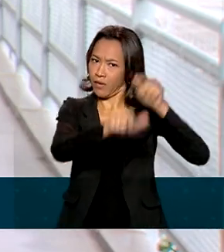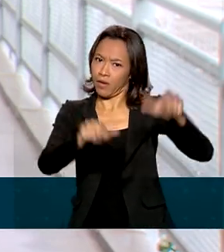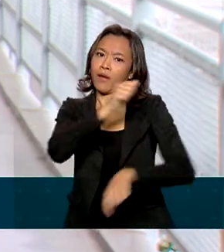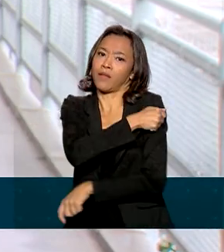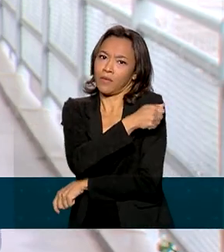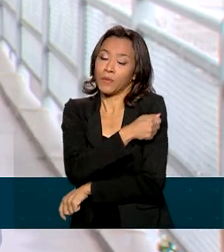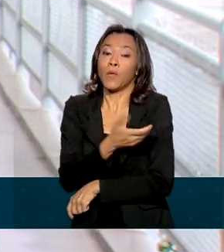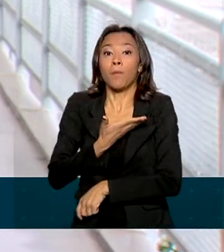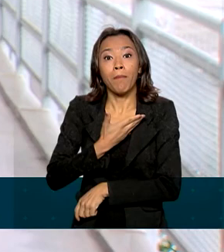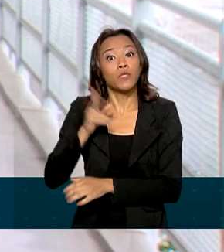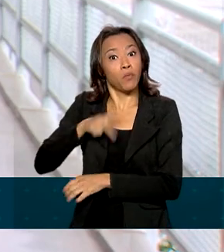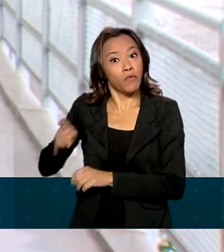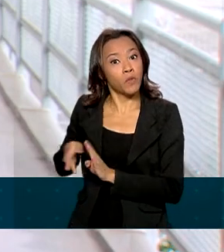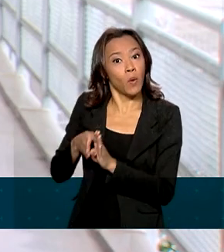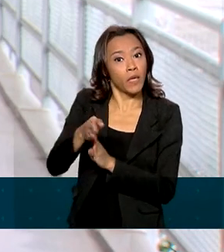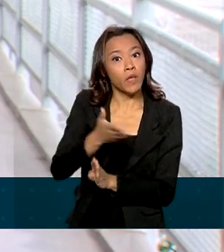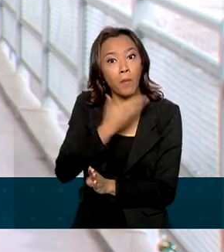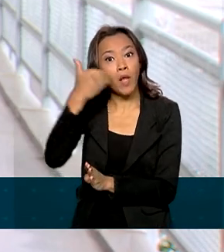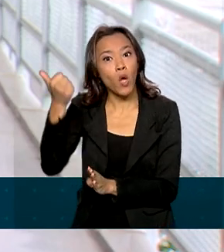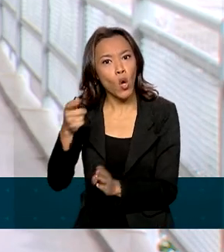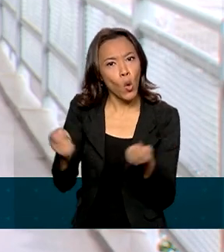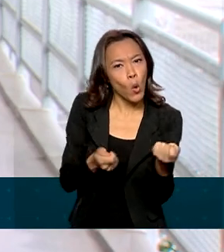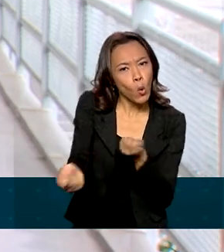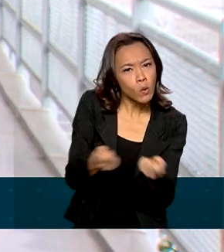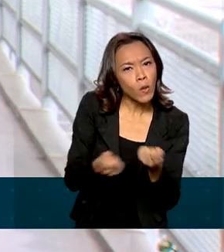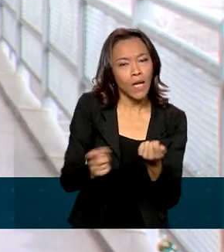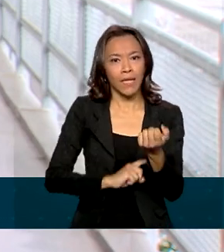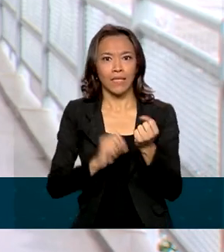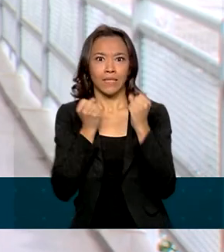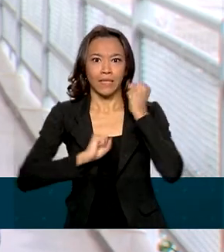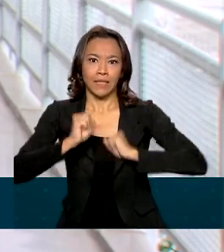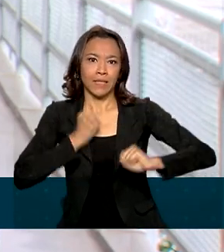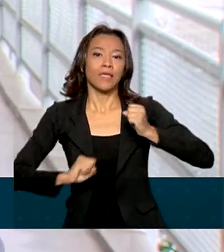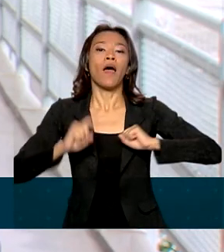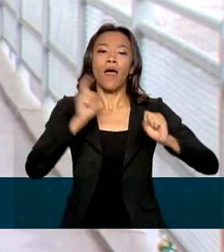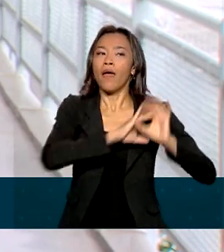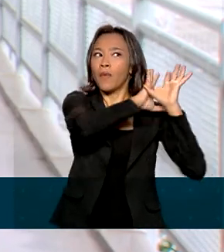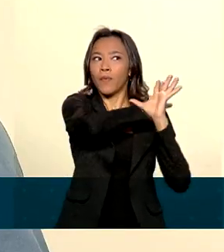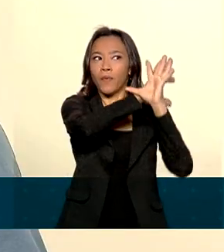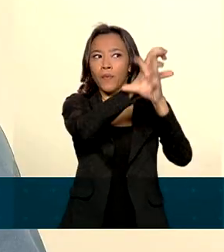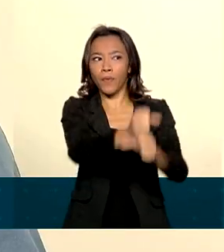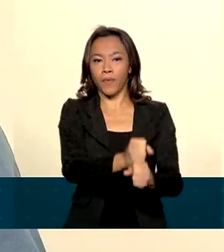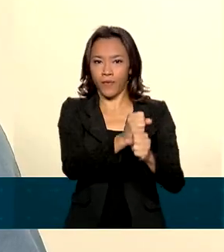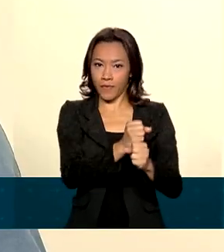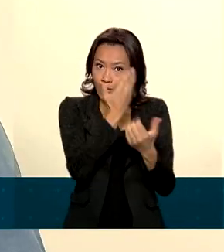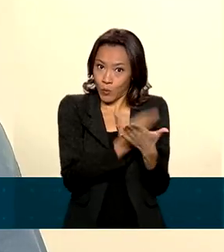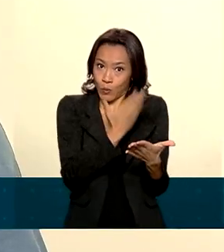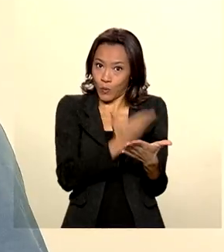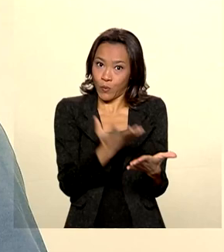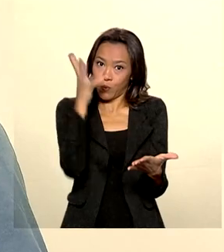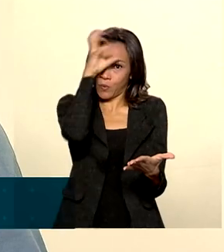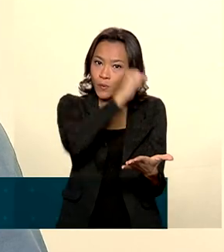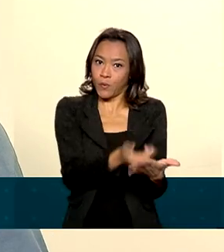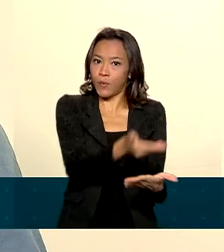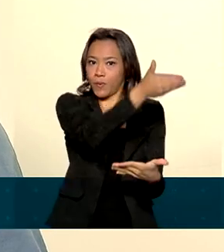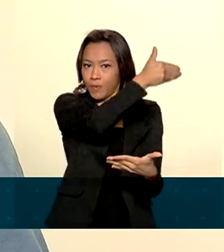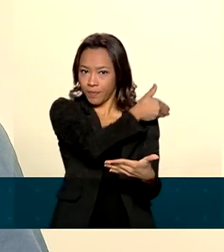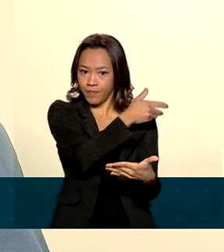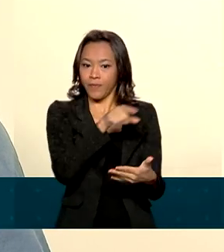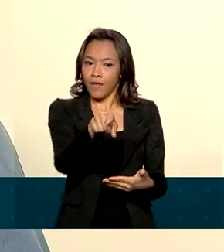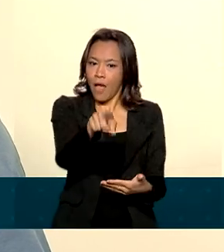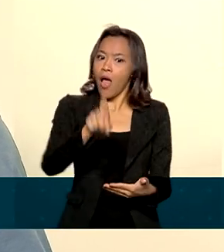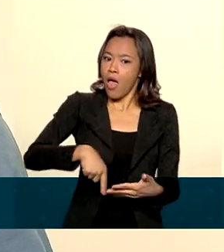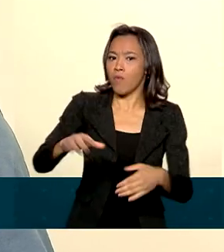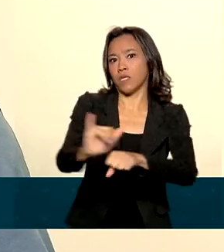a fazer, além de controlar a ansiedade, é revisar o conteúdo aprendido ao longo do ano. Essa talvez seria uma das principais estratégias